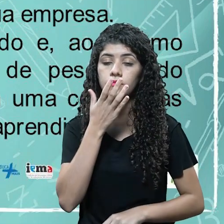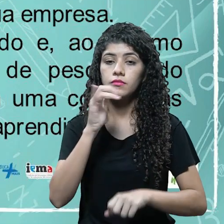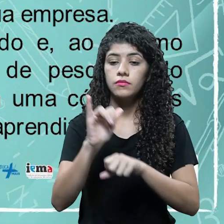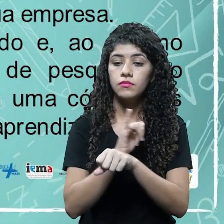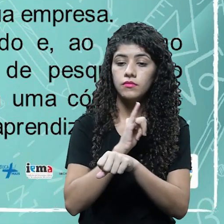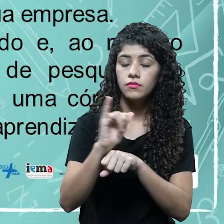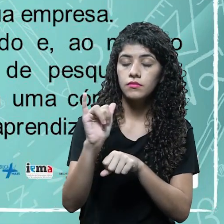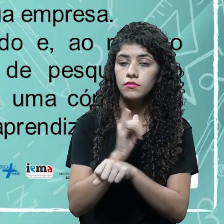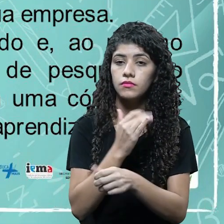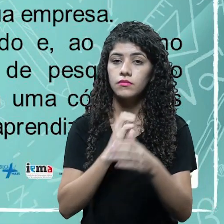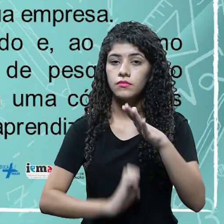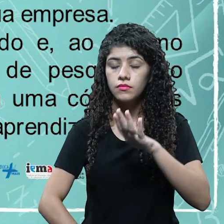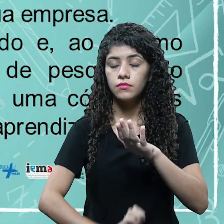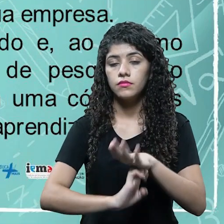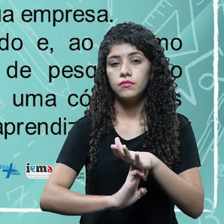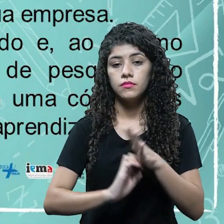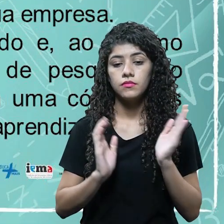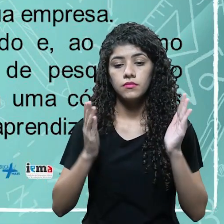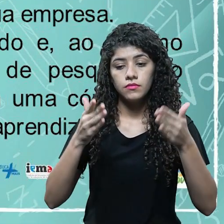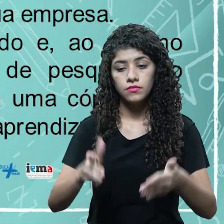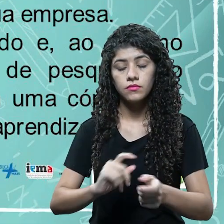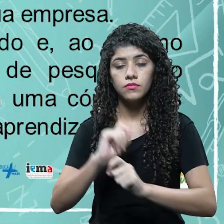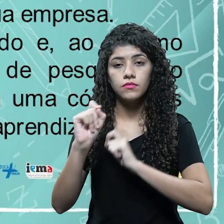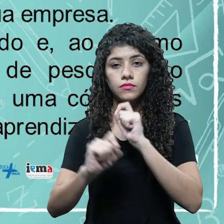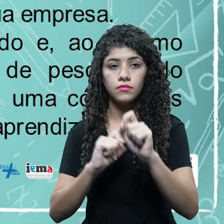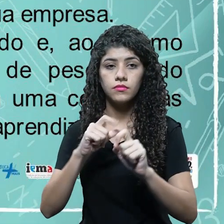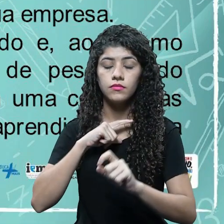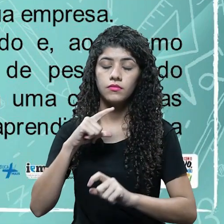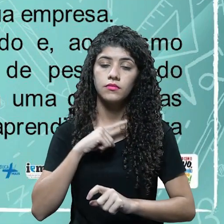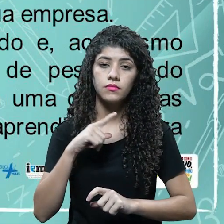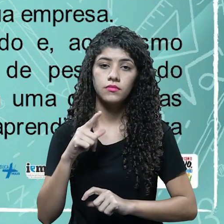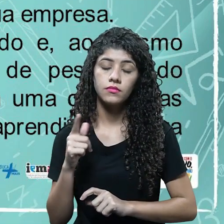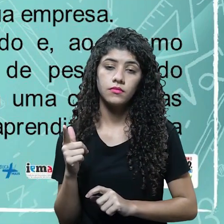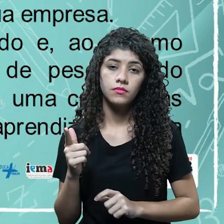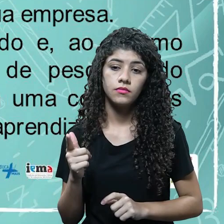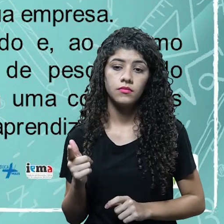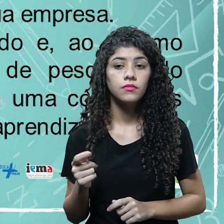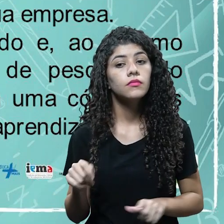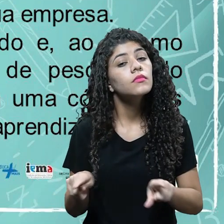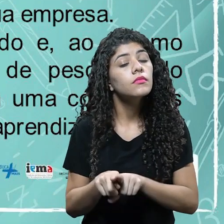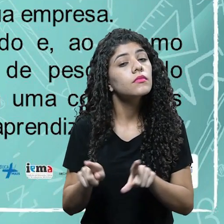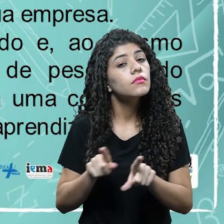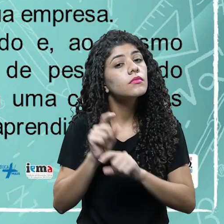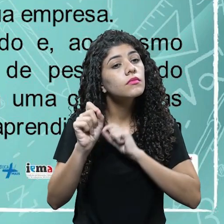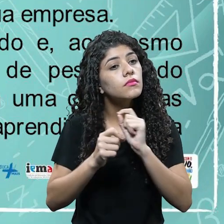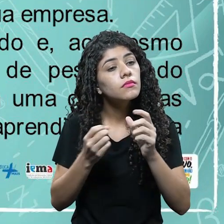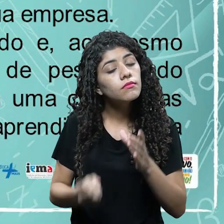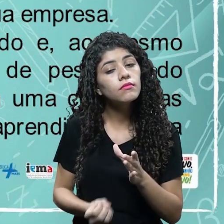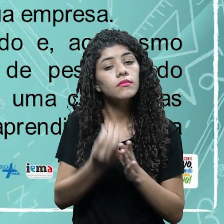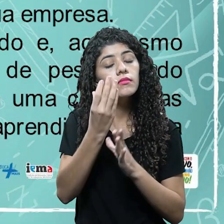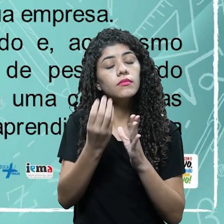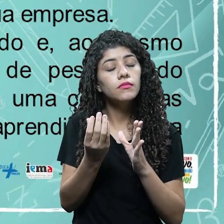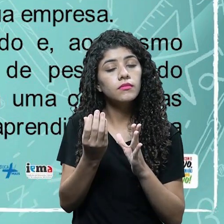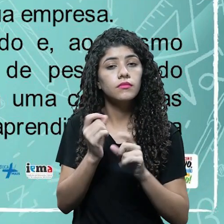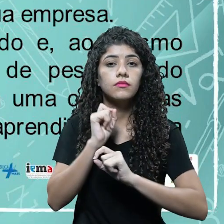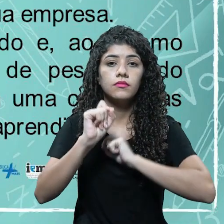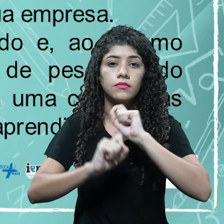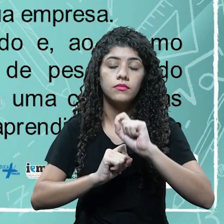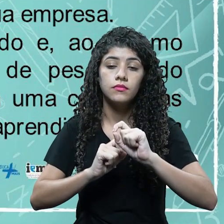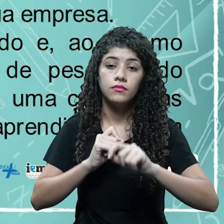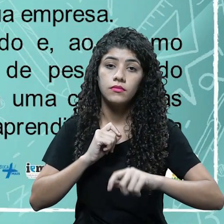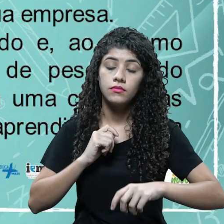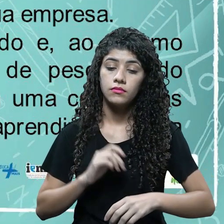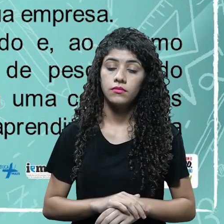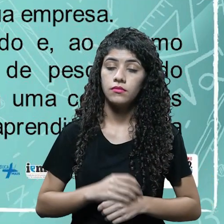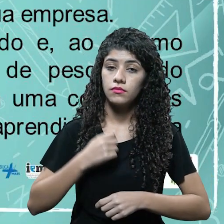sua empresa. O foco é alavancar sua competitividade no mercado e, ao mesmo tempo, a produtividade do negócio. O processo de pesquisa